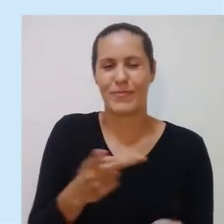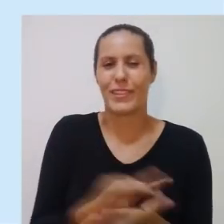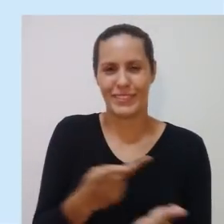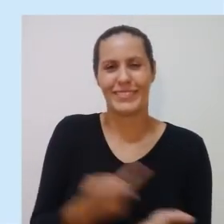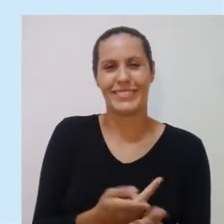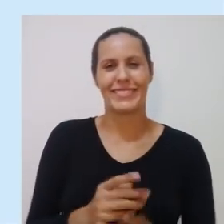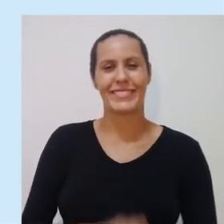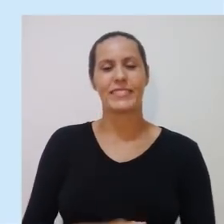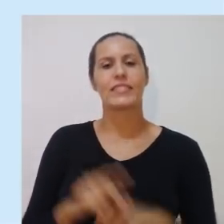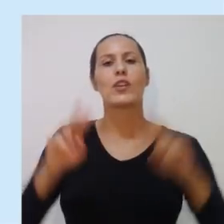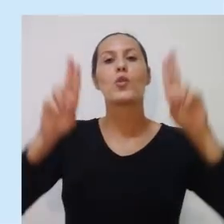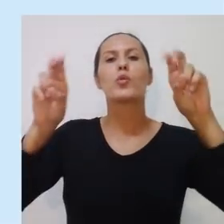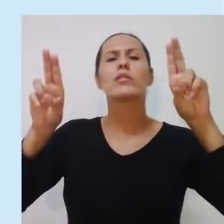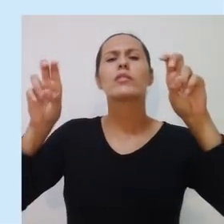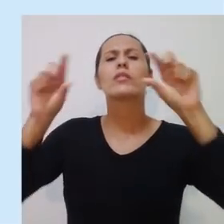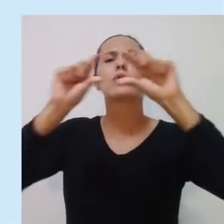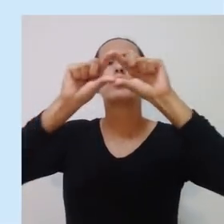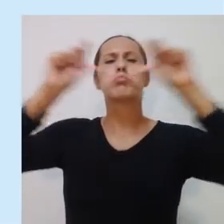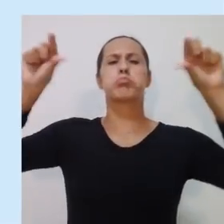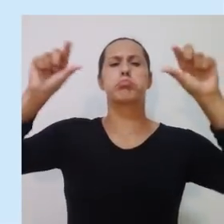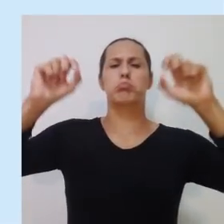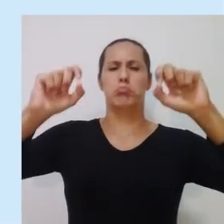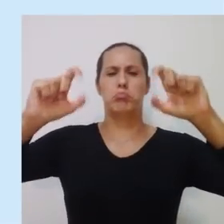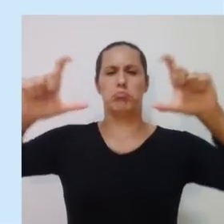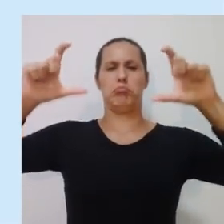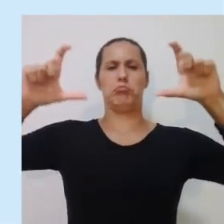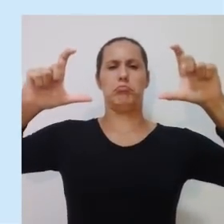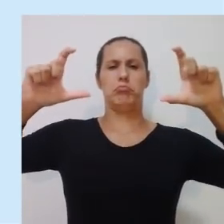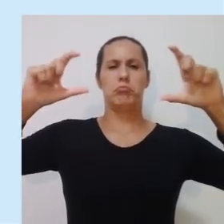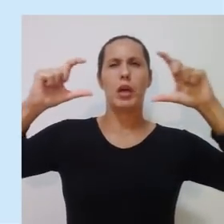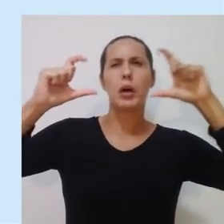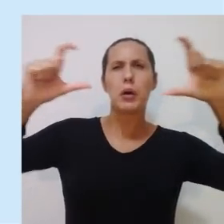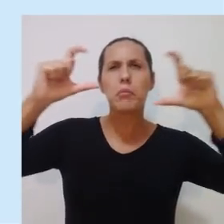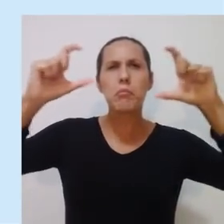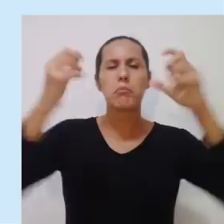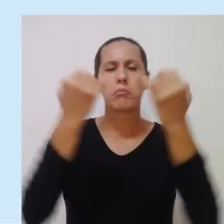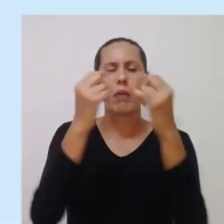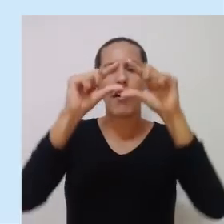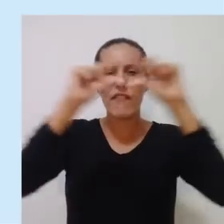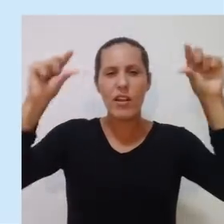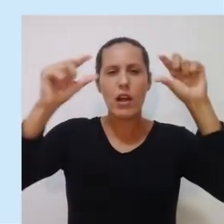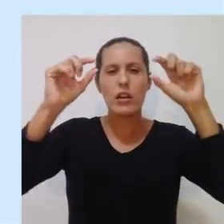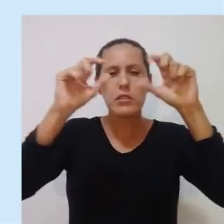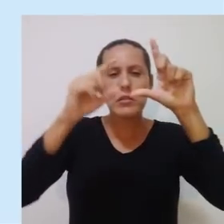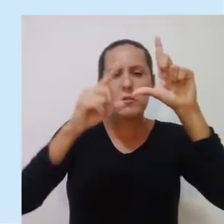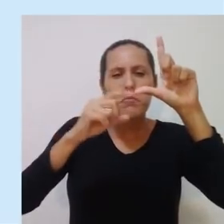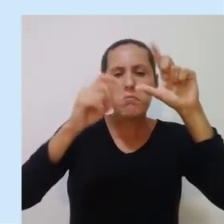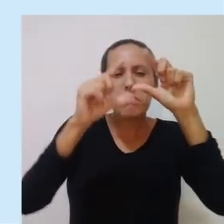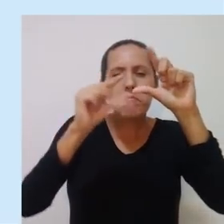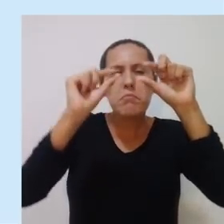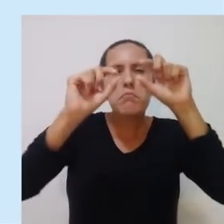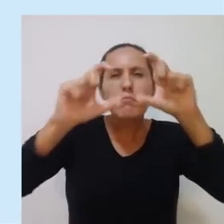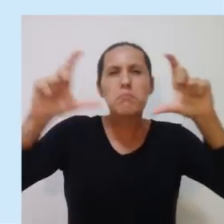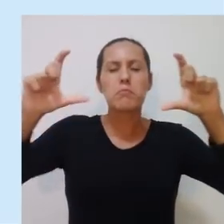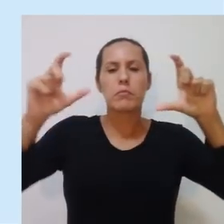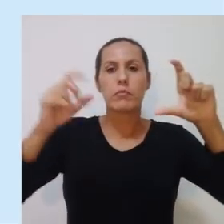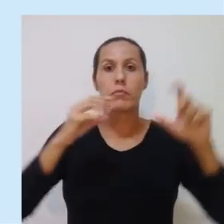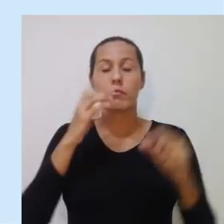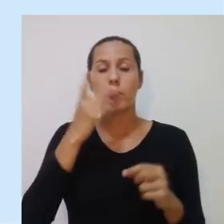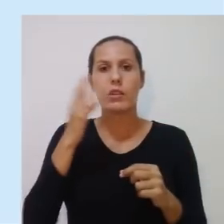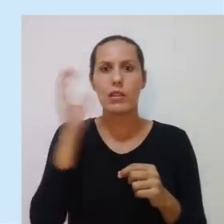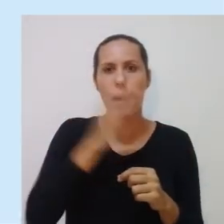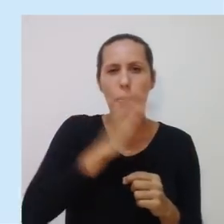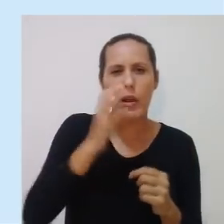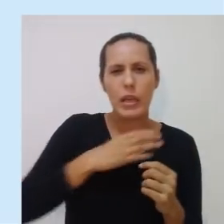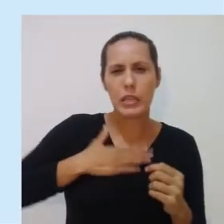tem uma palavra no título e o título é o destaque, está lá centralizado, é a primeira frase, está em negrito, muita gente